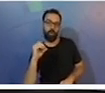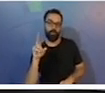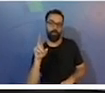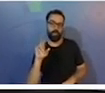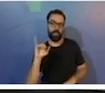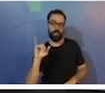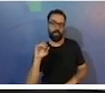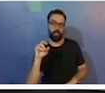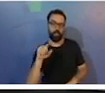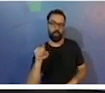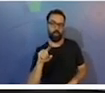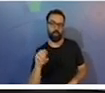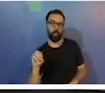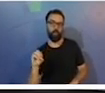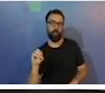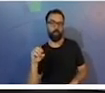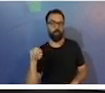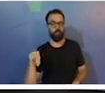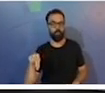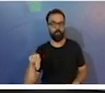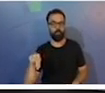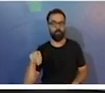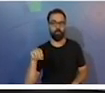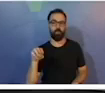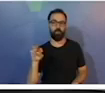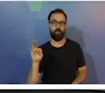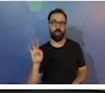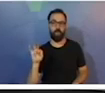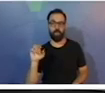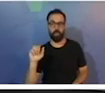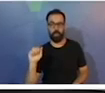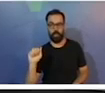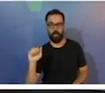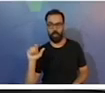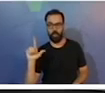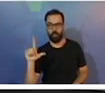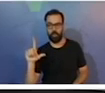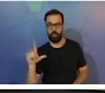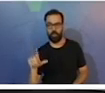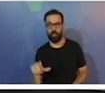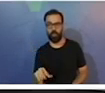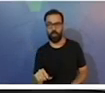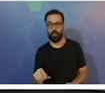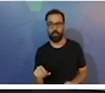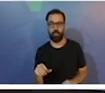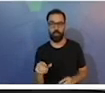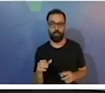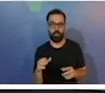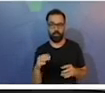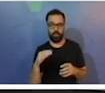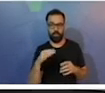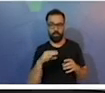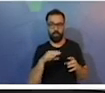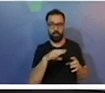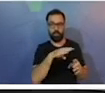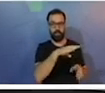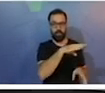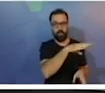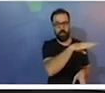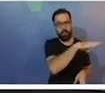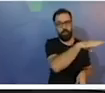das linhas horizontais, porque a linha do Equador e os paralelos, elas são horizontais,